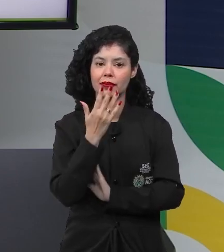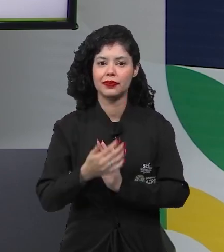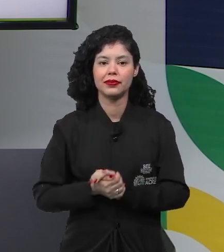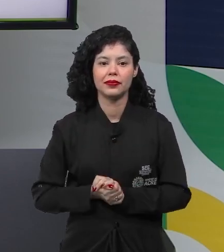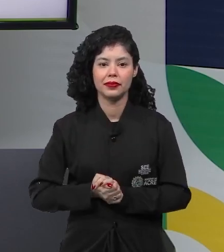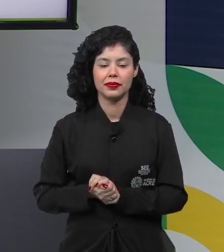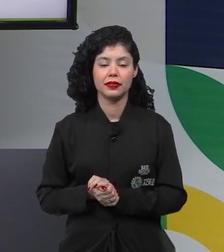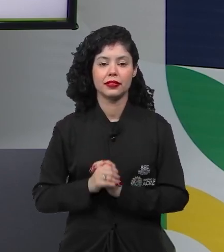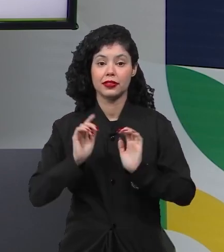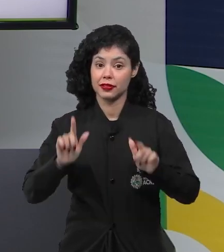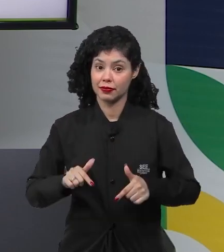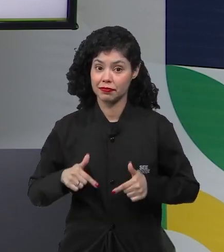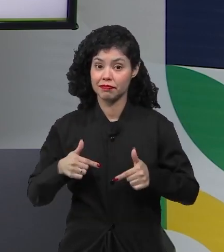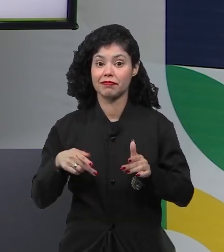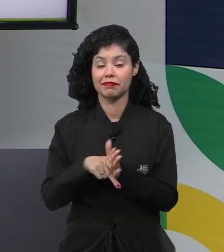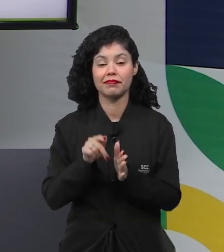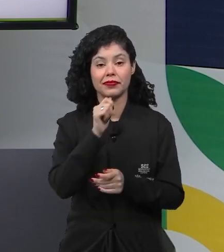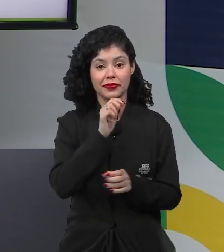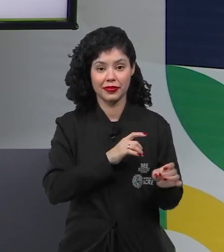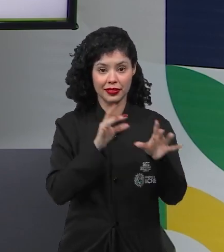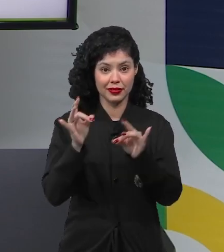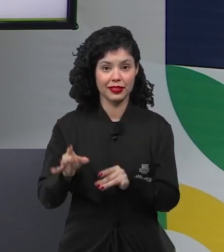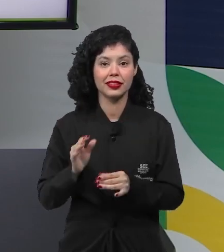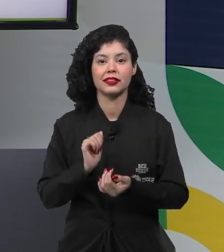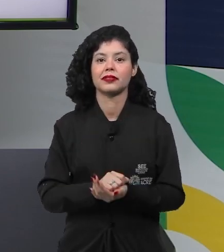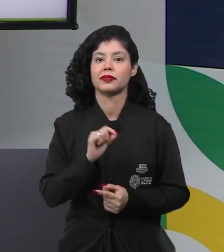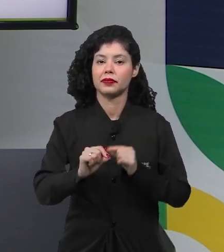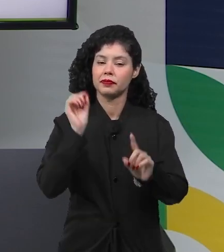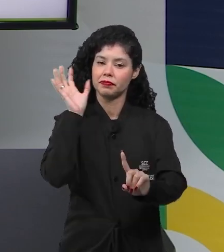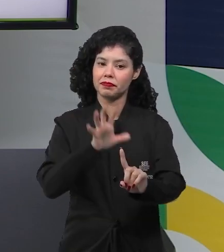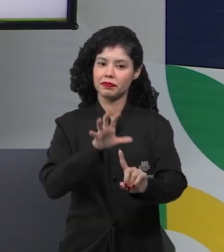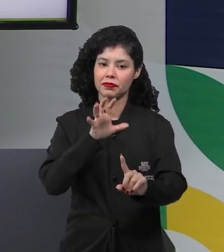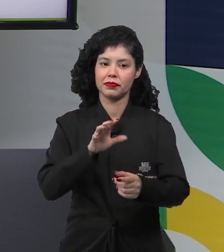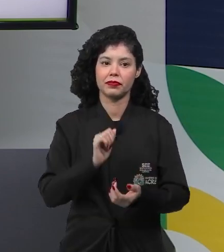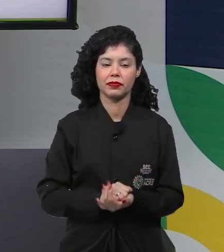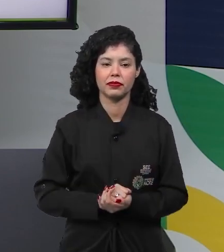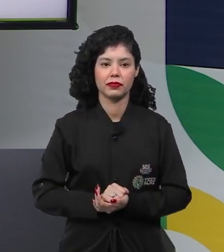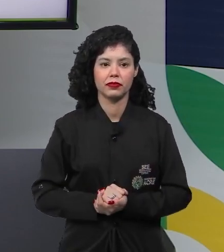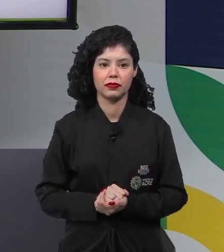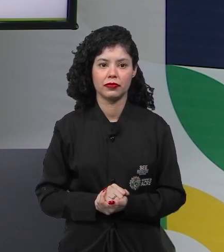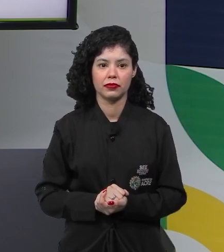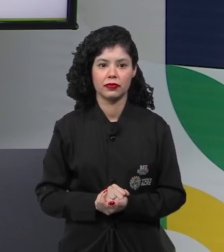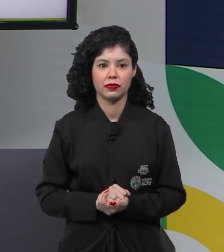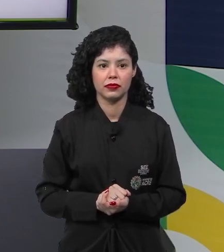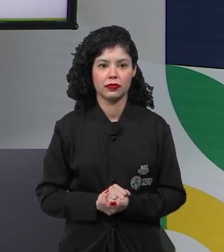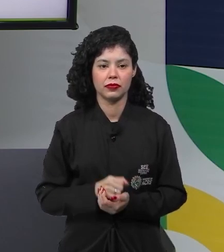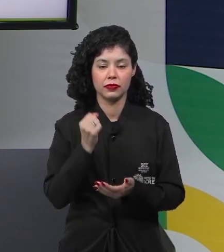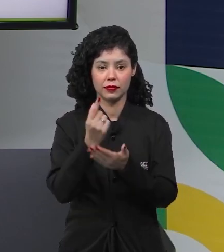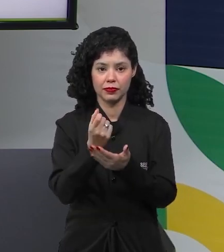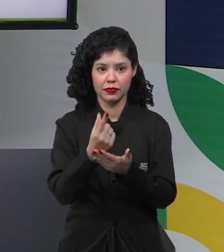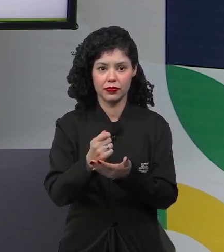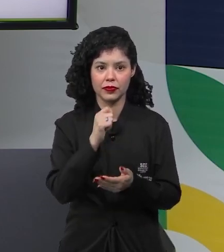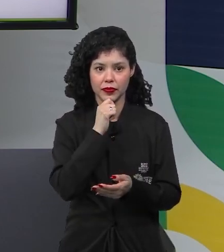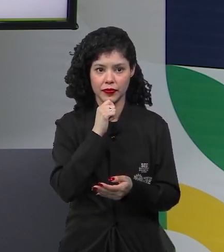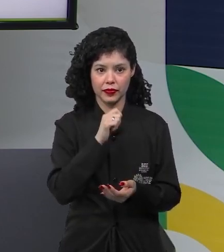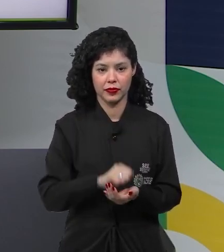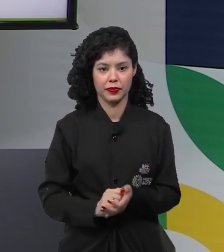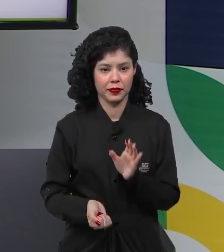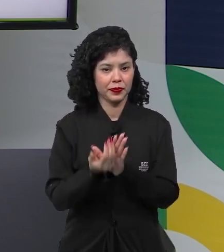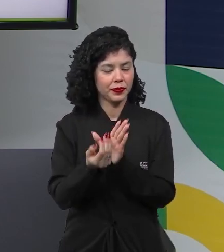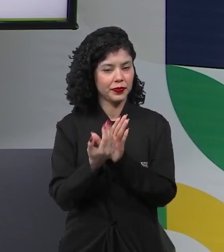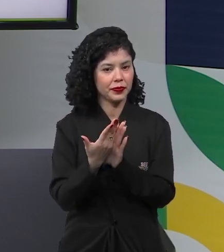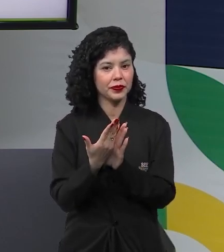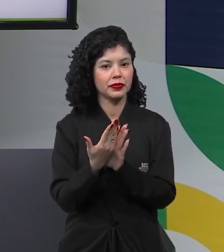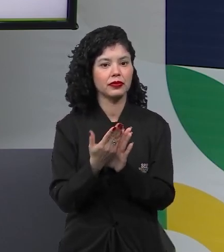no caso, a intenção da venda desse guaraná é incentivar o consumo desse